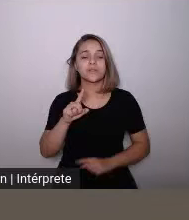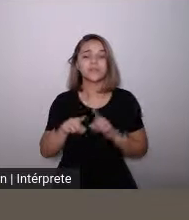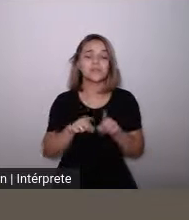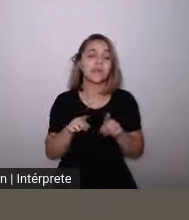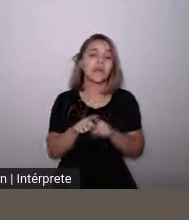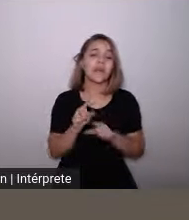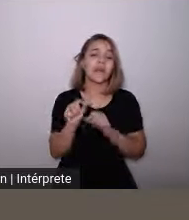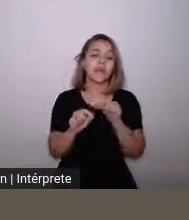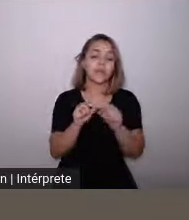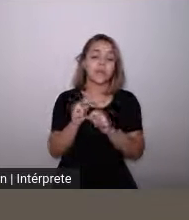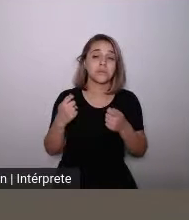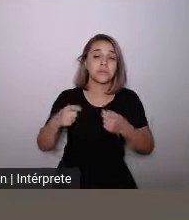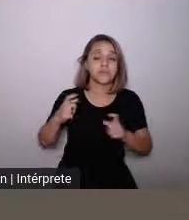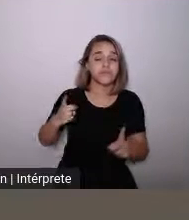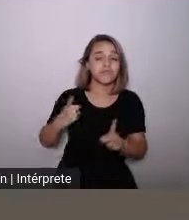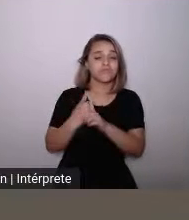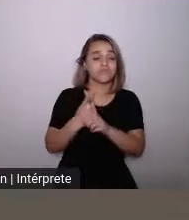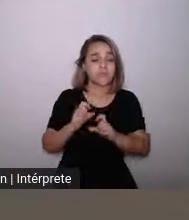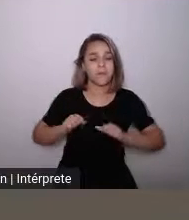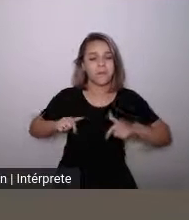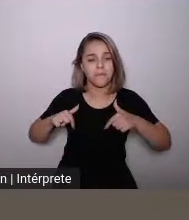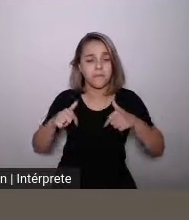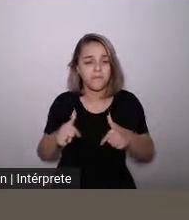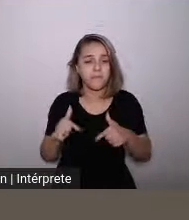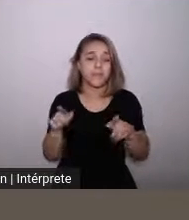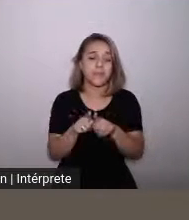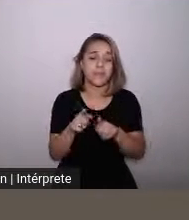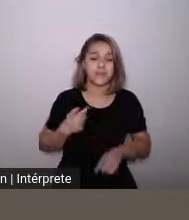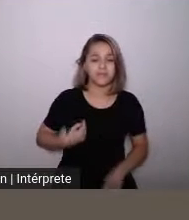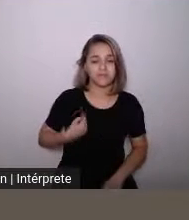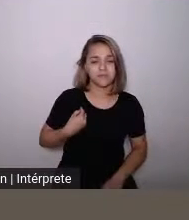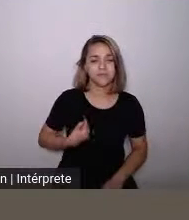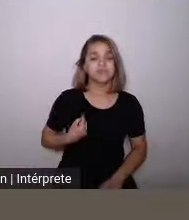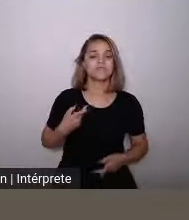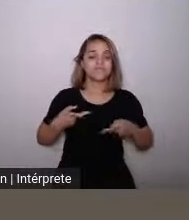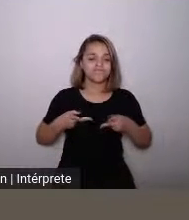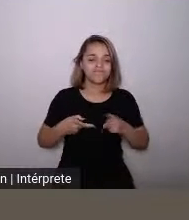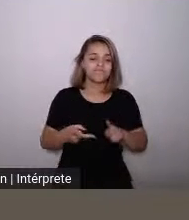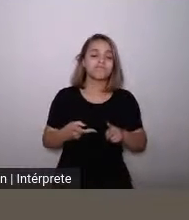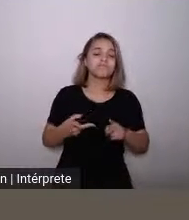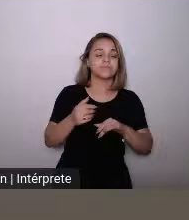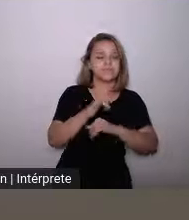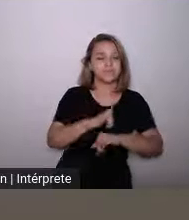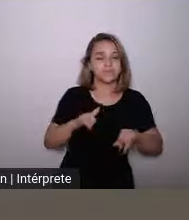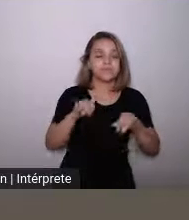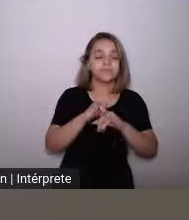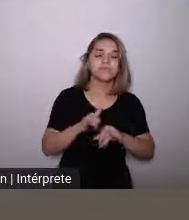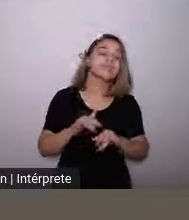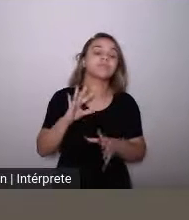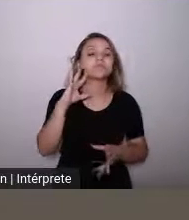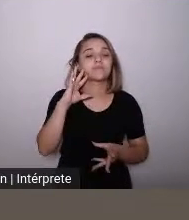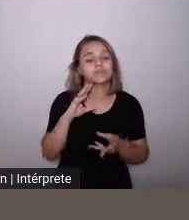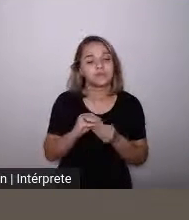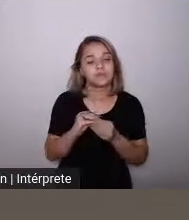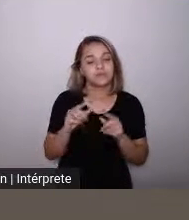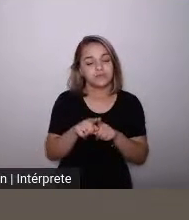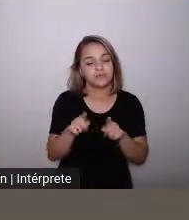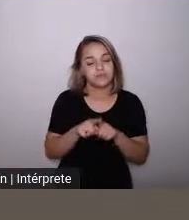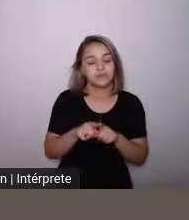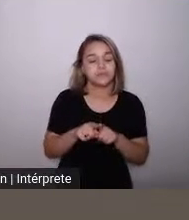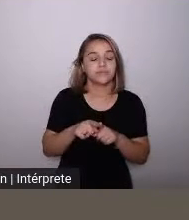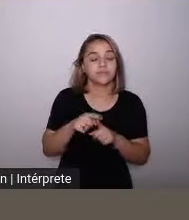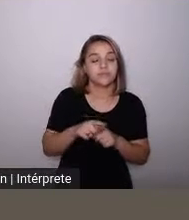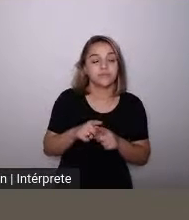que encontrar, enfrentar e tornar viva, dialogando a visão de Walter Benjamin com uma historiografia queer